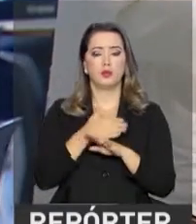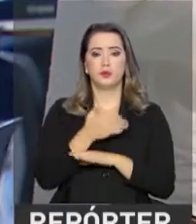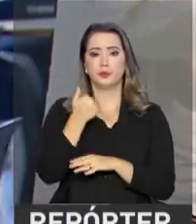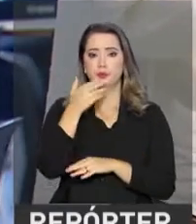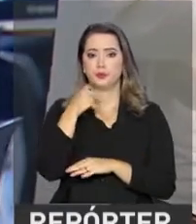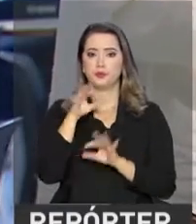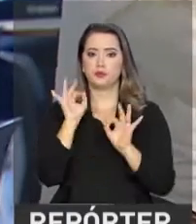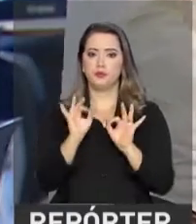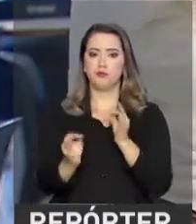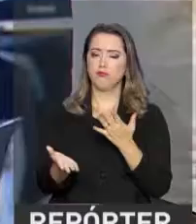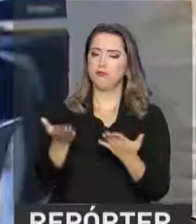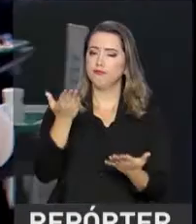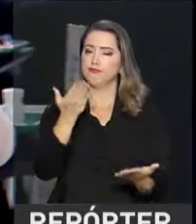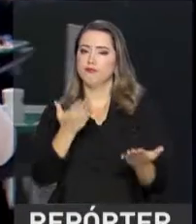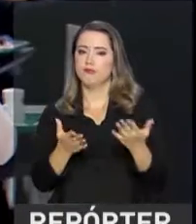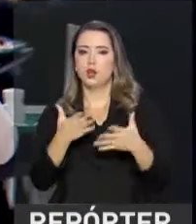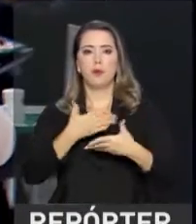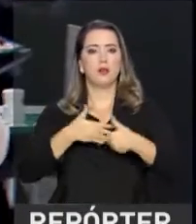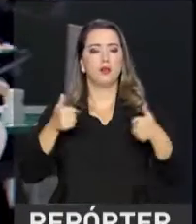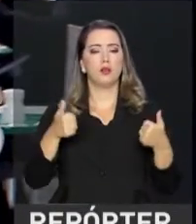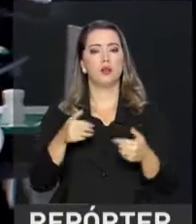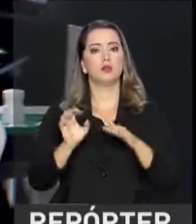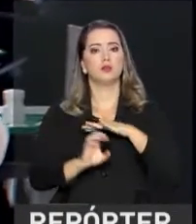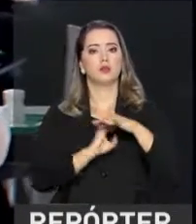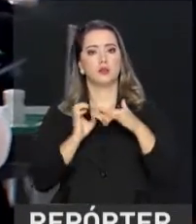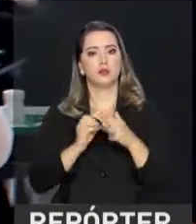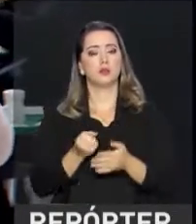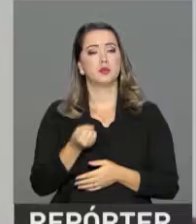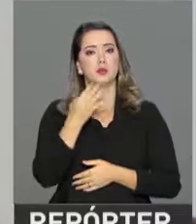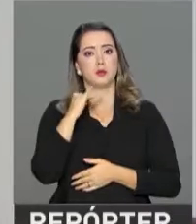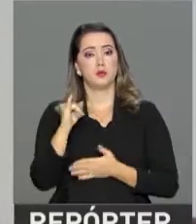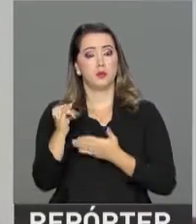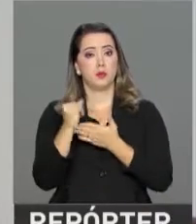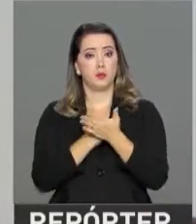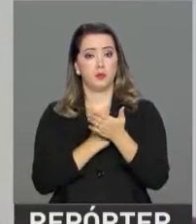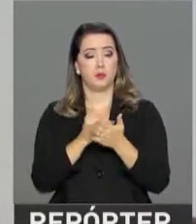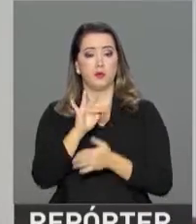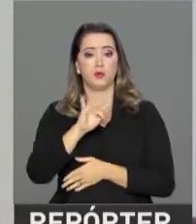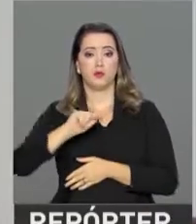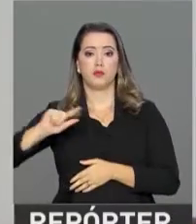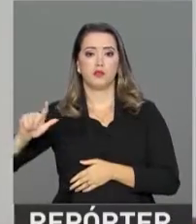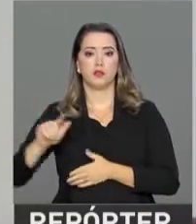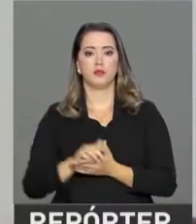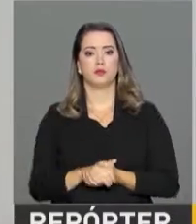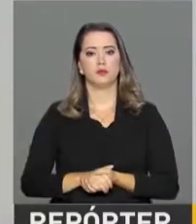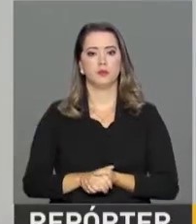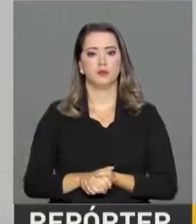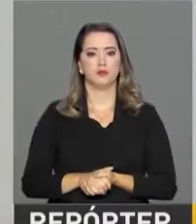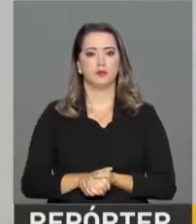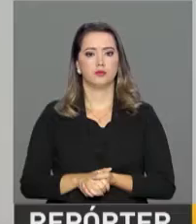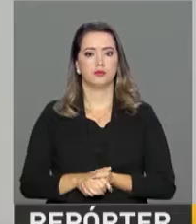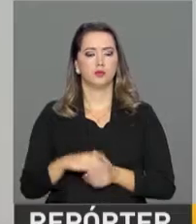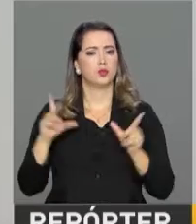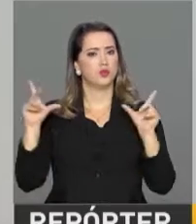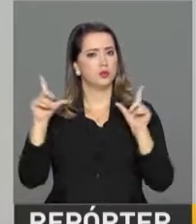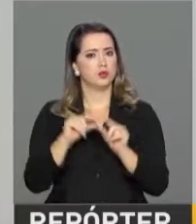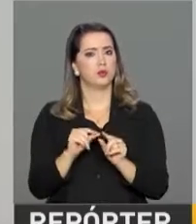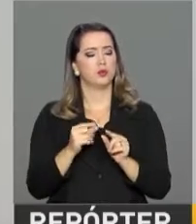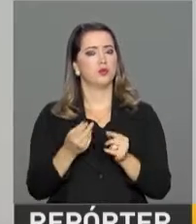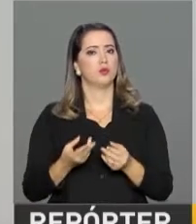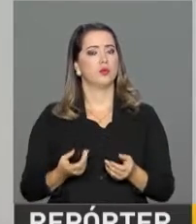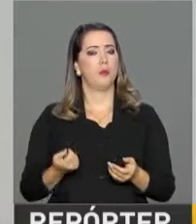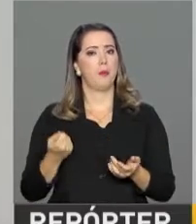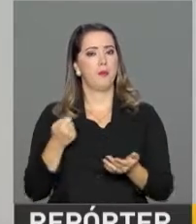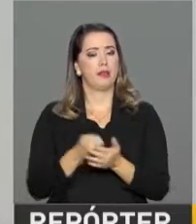balanceada ea empresa ganha benefícios fiscais as vantagens são a isenção de encargos sociais né como